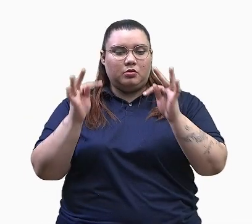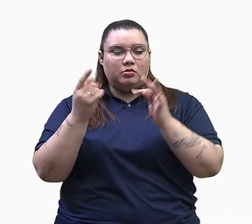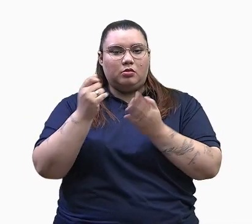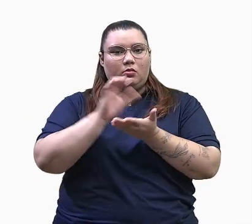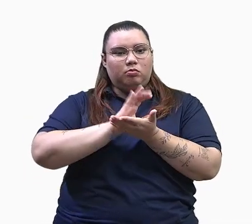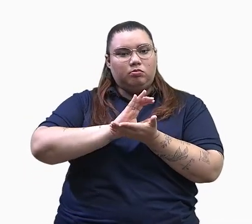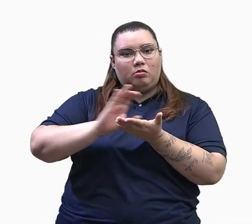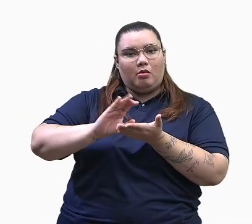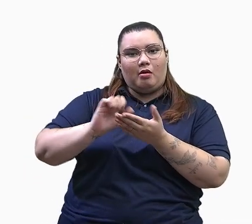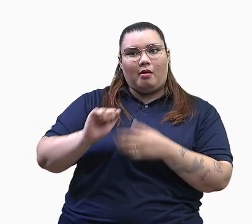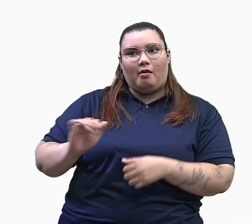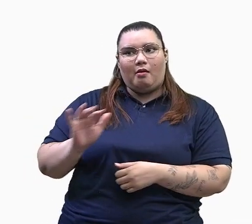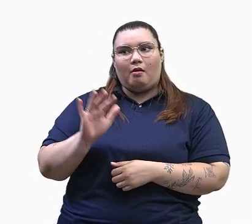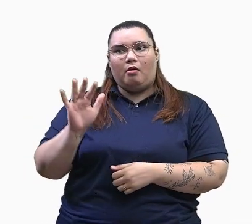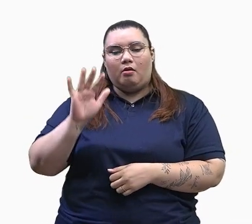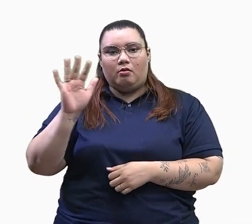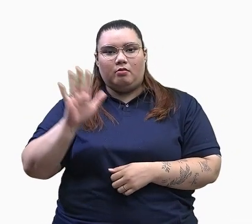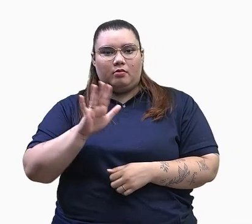ser